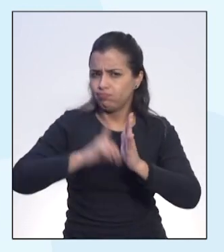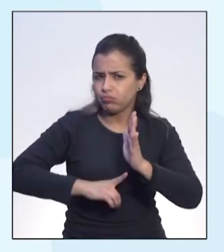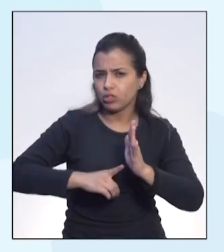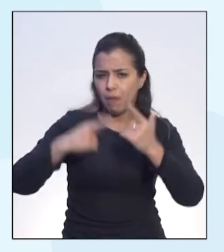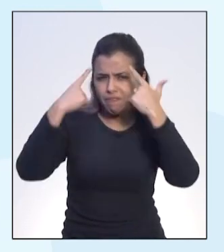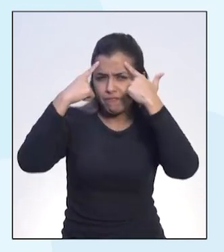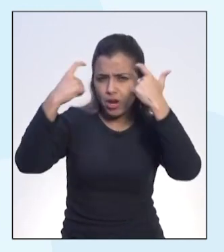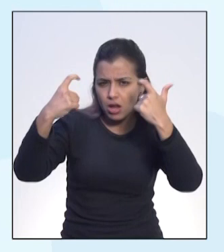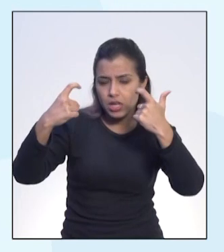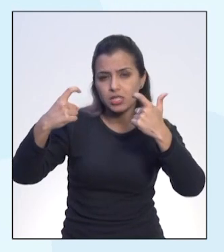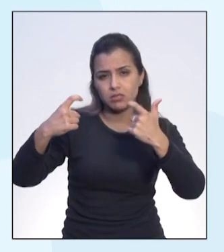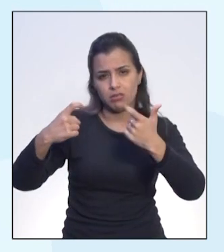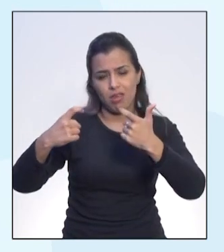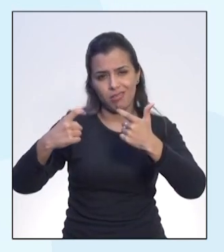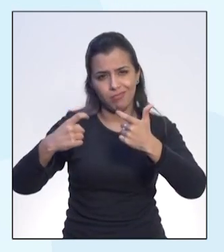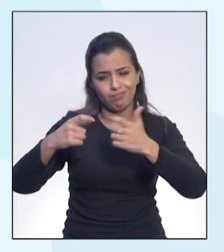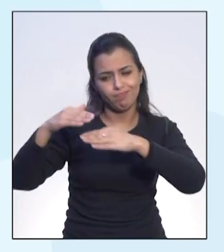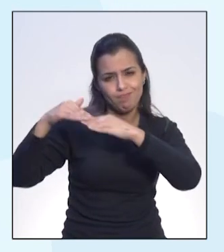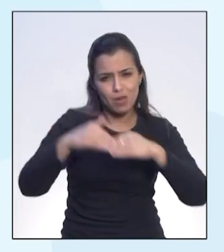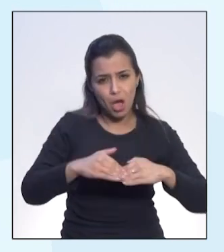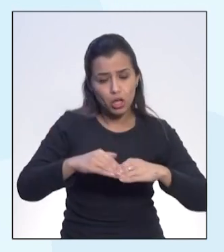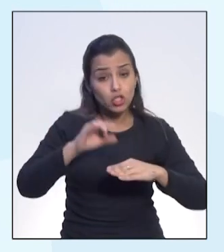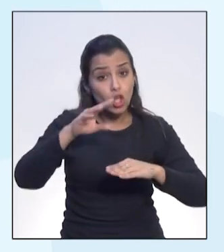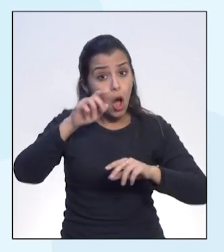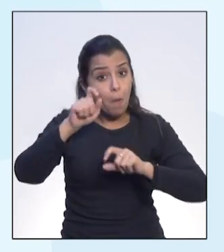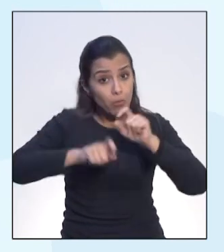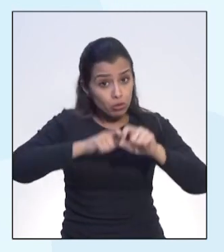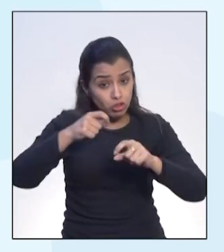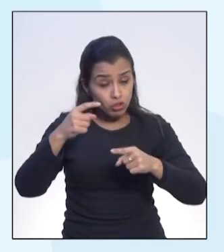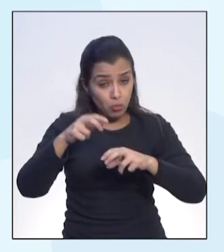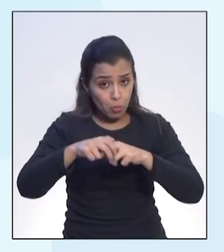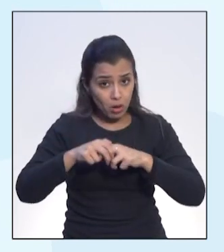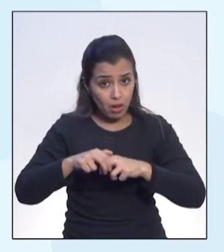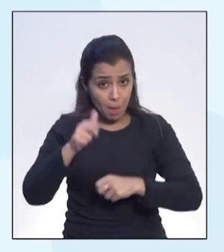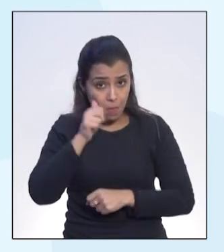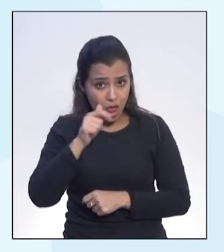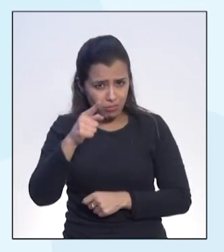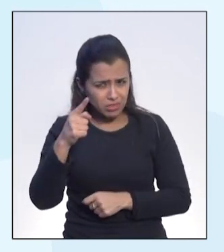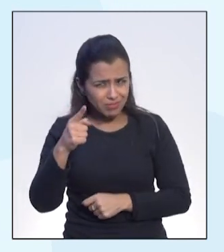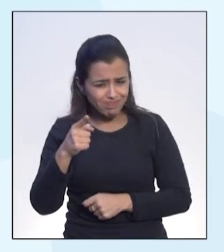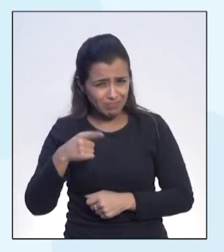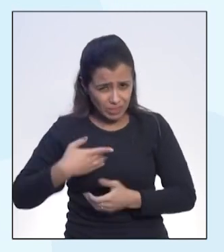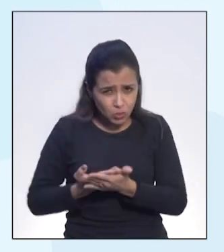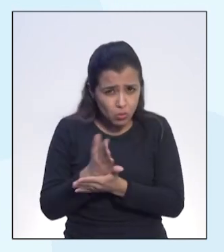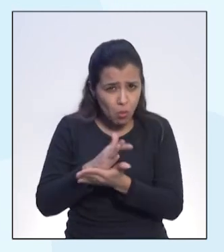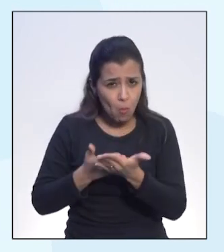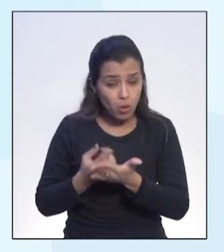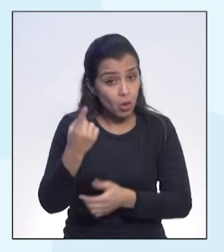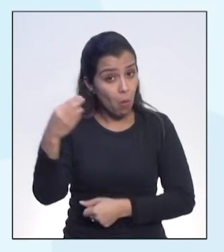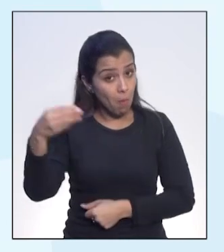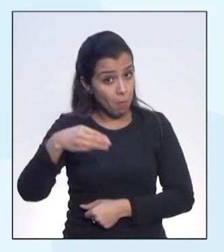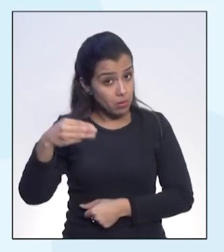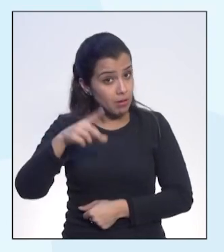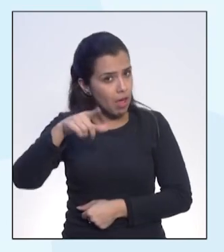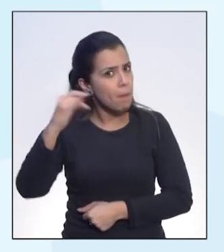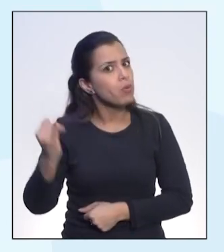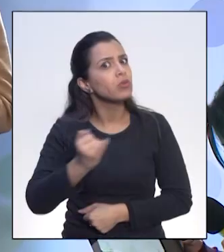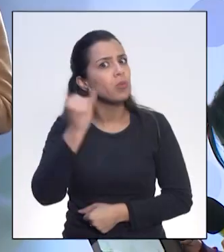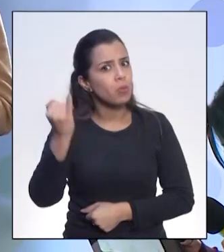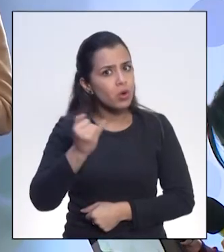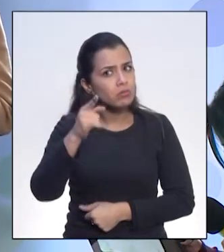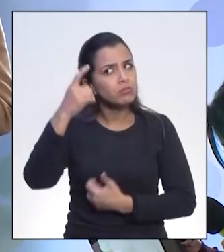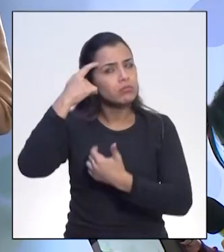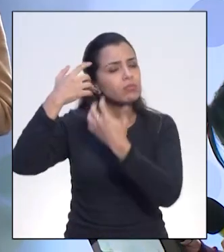é desqualificada por ser mulher? Vocês vão ter 1 minuto para responder essa pergunta, e é extremamente importante que